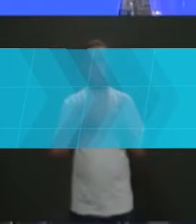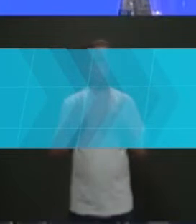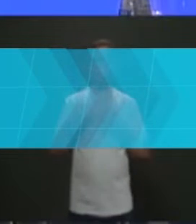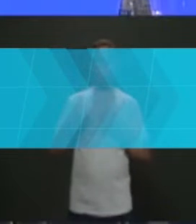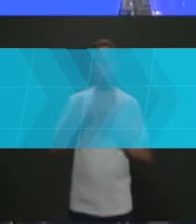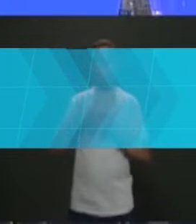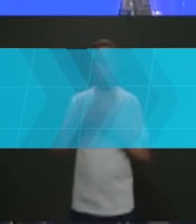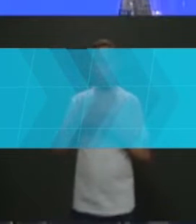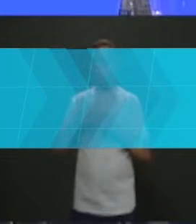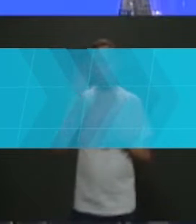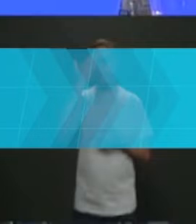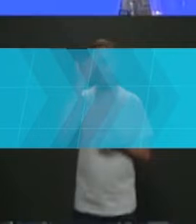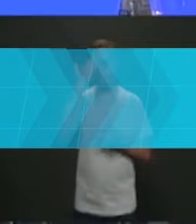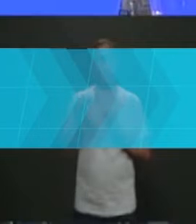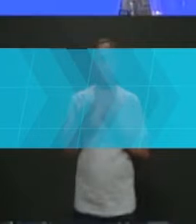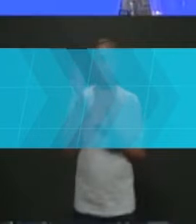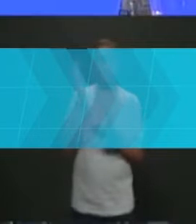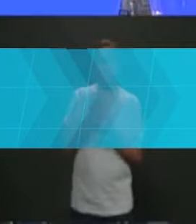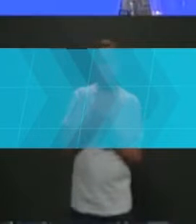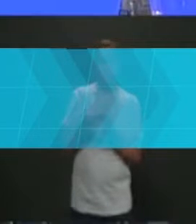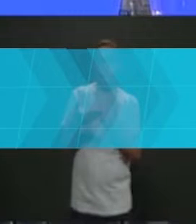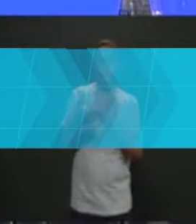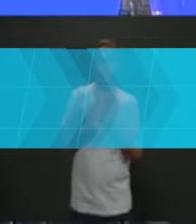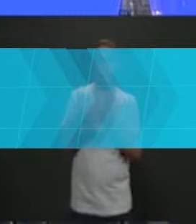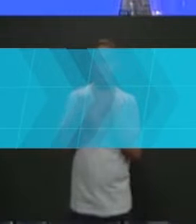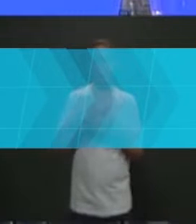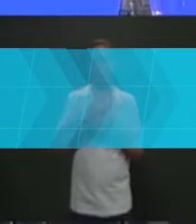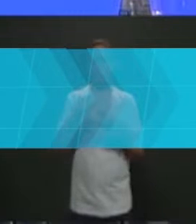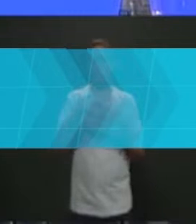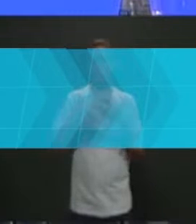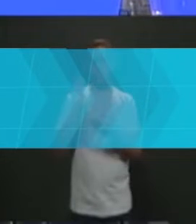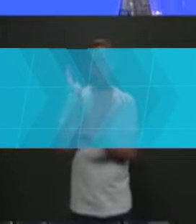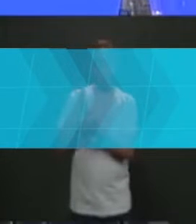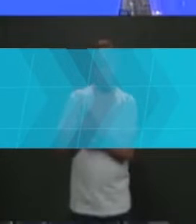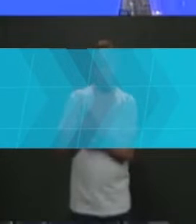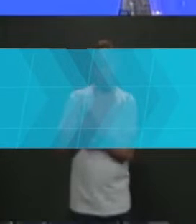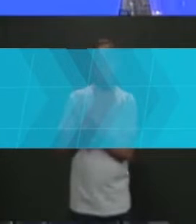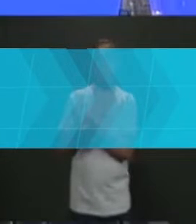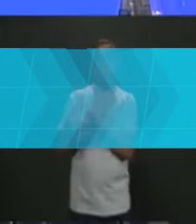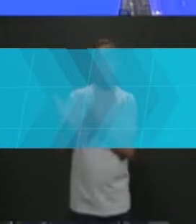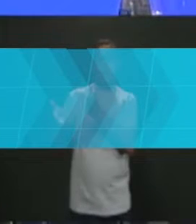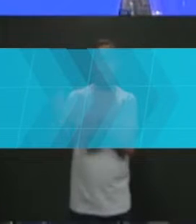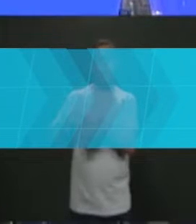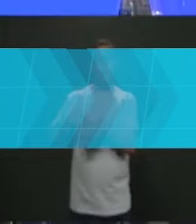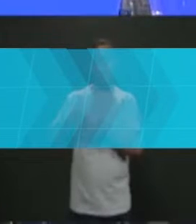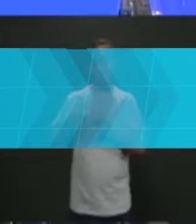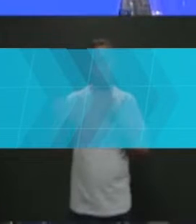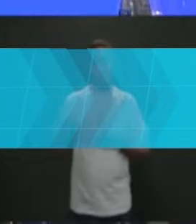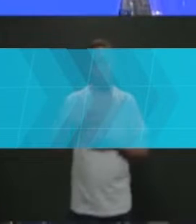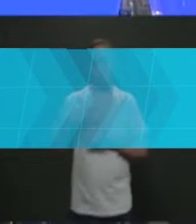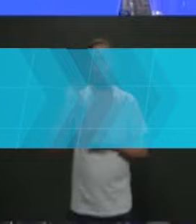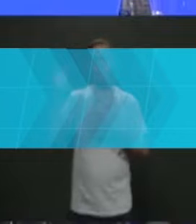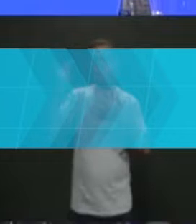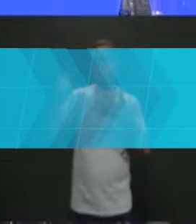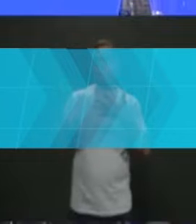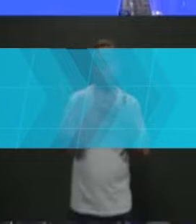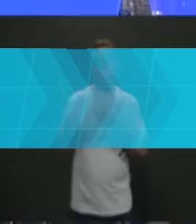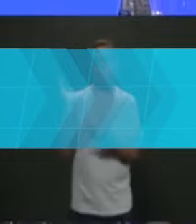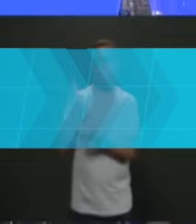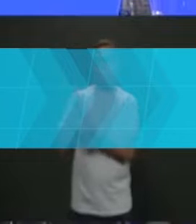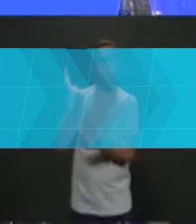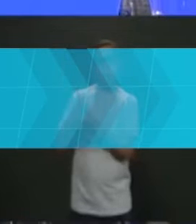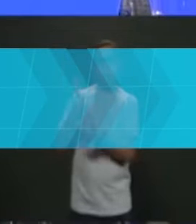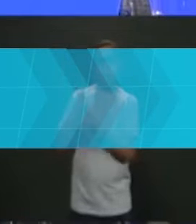nós sabemos que foi absolvido de três processos projetos outros três processos prescreveram mas ainda constro uma outros projetos